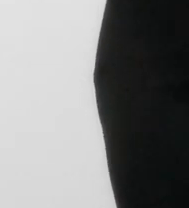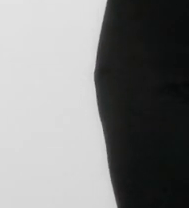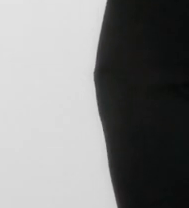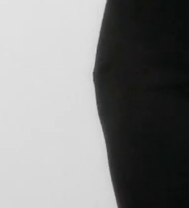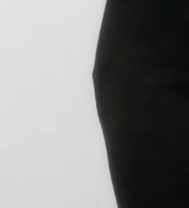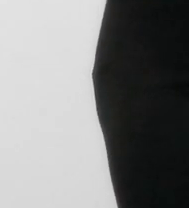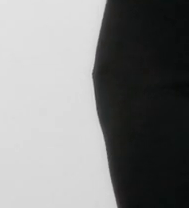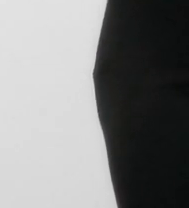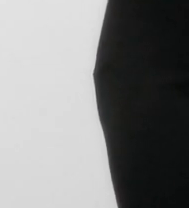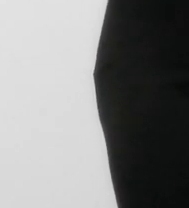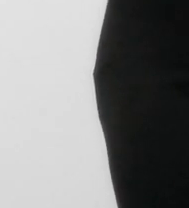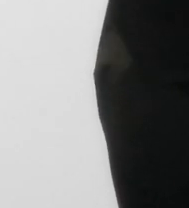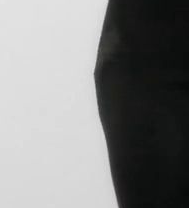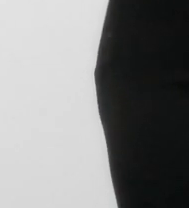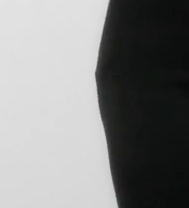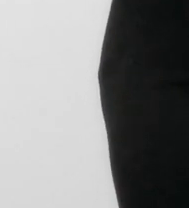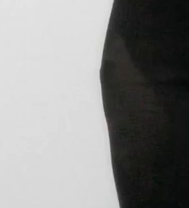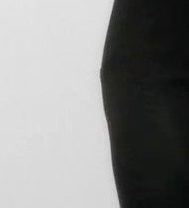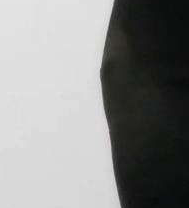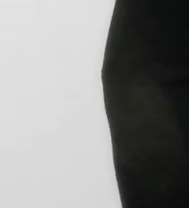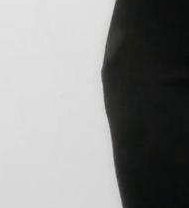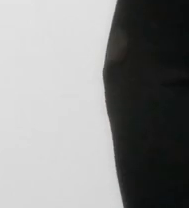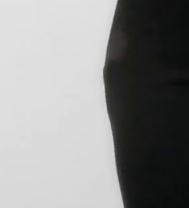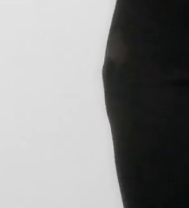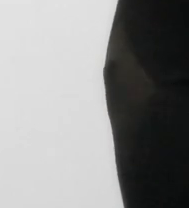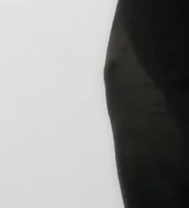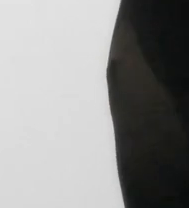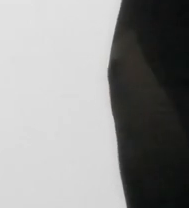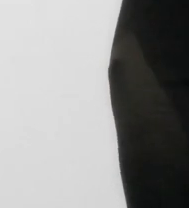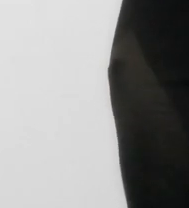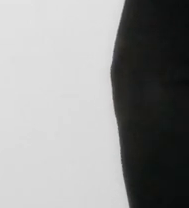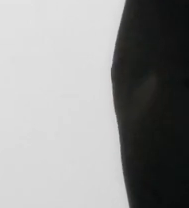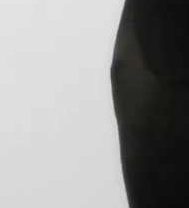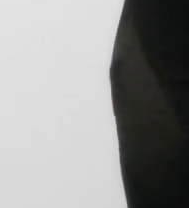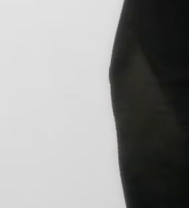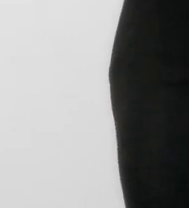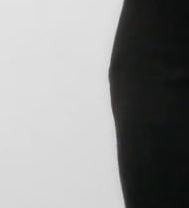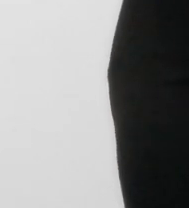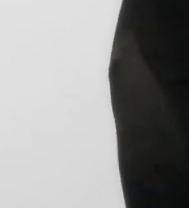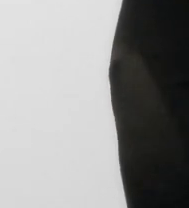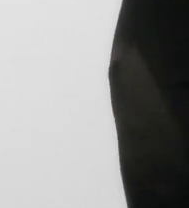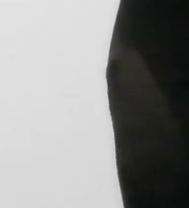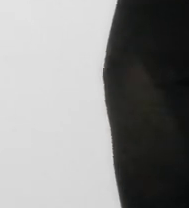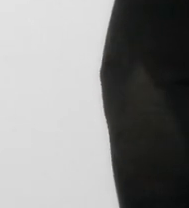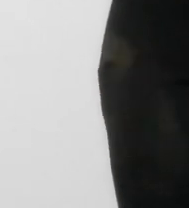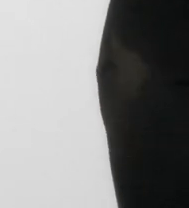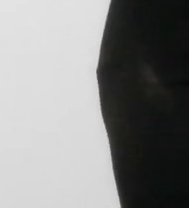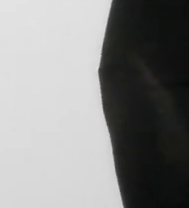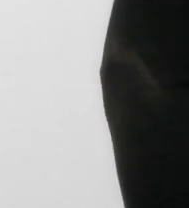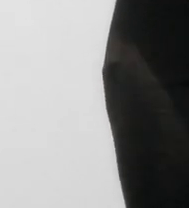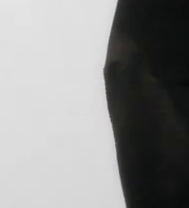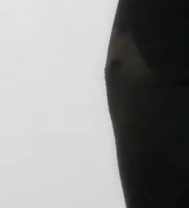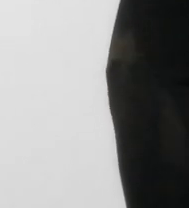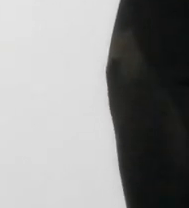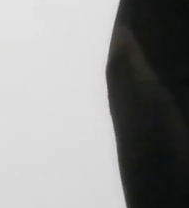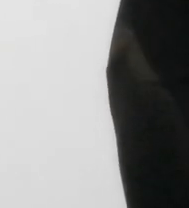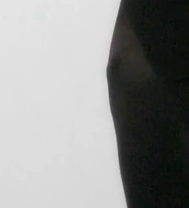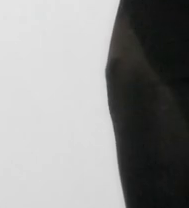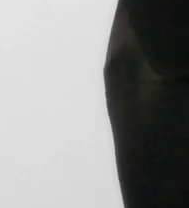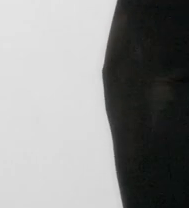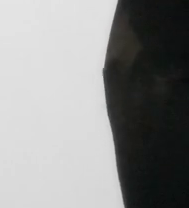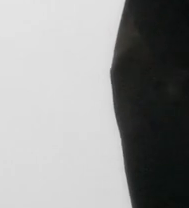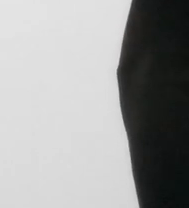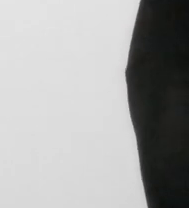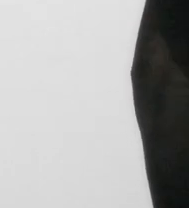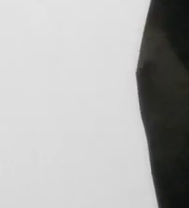eh muito aprendizado tô levando realmente quem tá mesmo com a causa tá porque vim falar e ser como